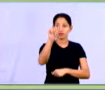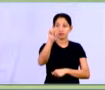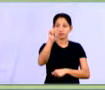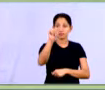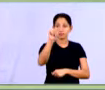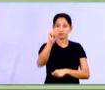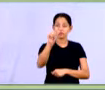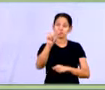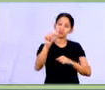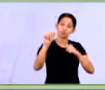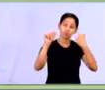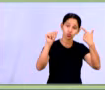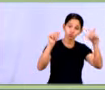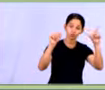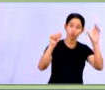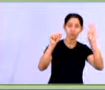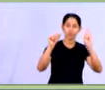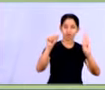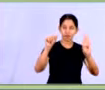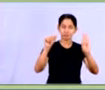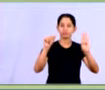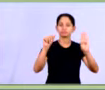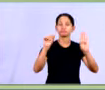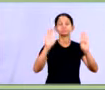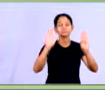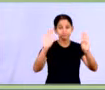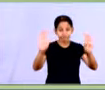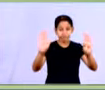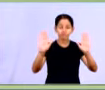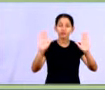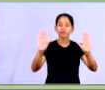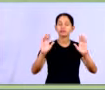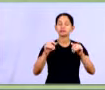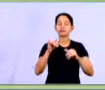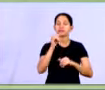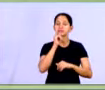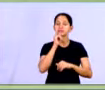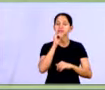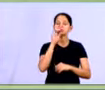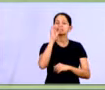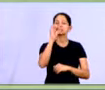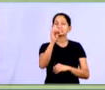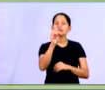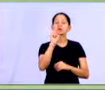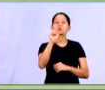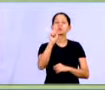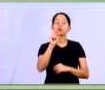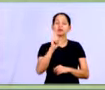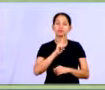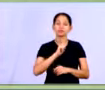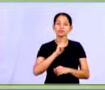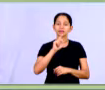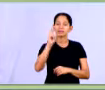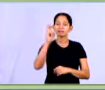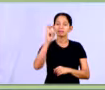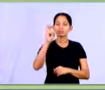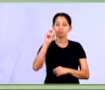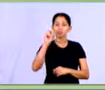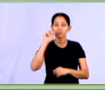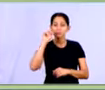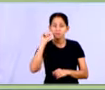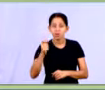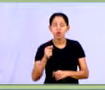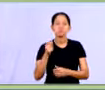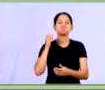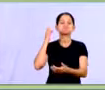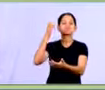projeto B. Ok. Então, no período 0, quando você mal investiu, você tinha menos 50 mil. Acabei de desembolsar